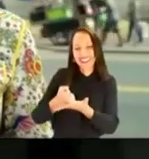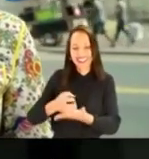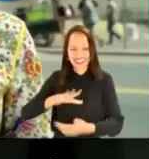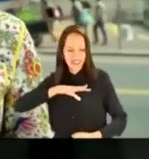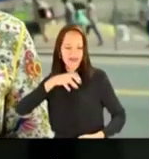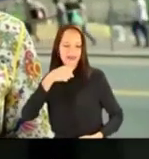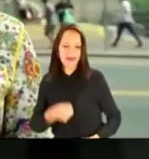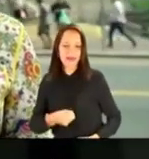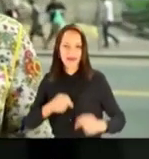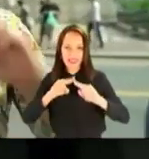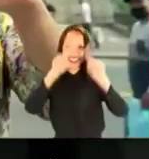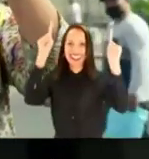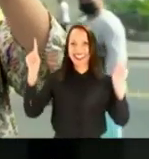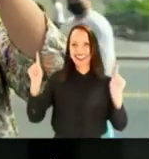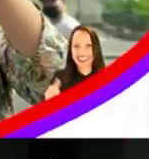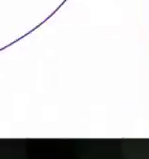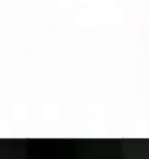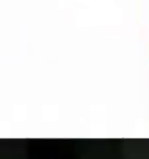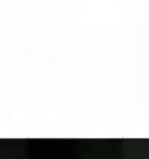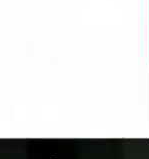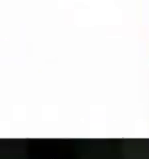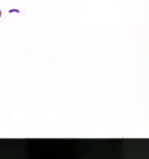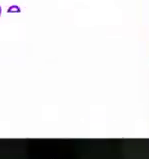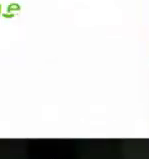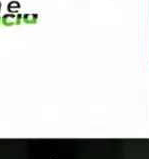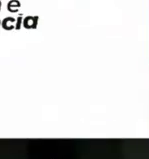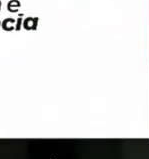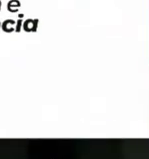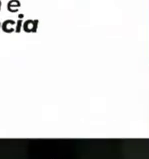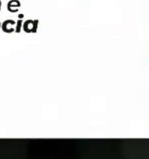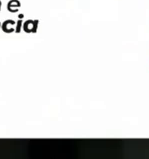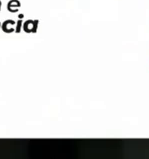com coragem e coração. Faz o cinquenta aí, gente!